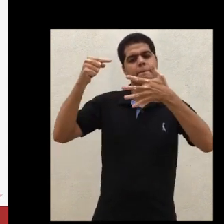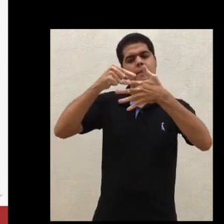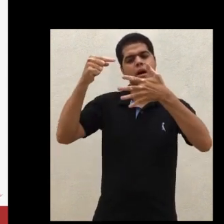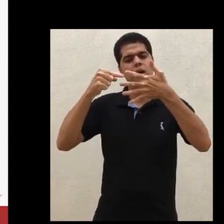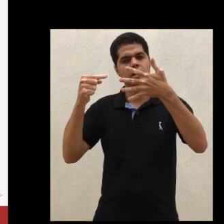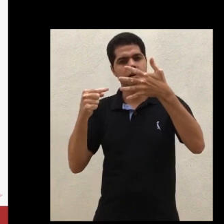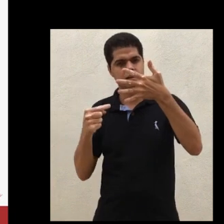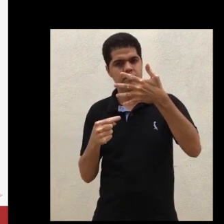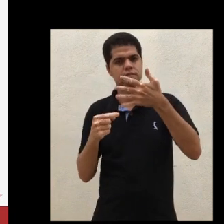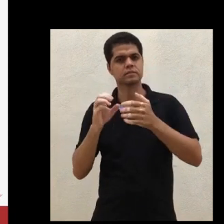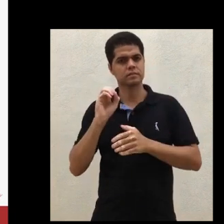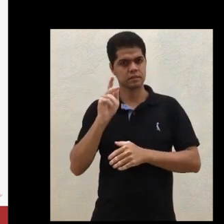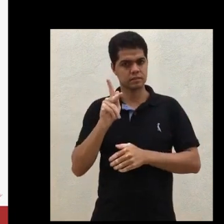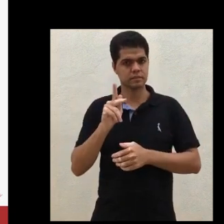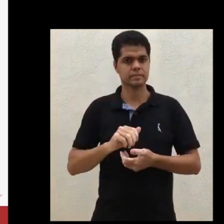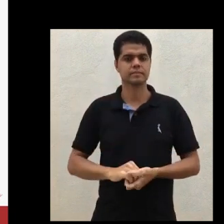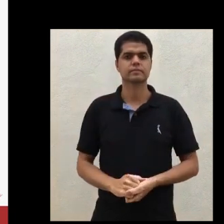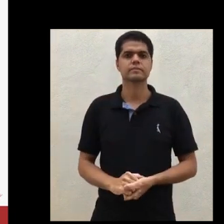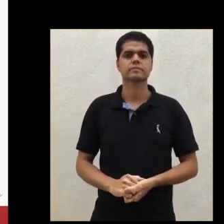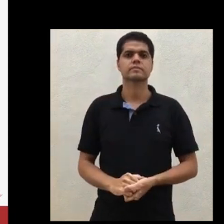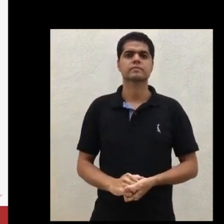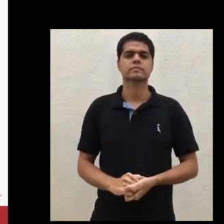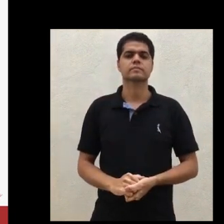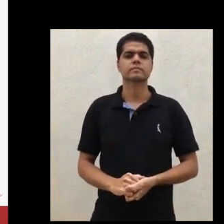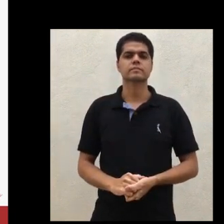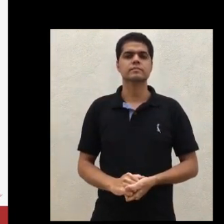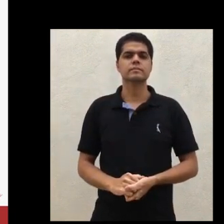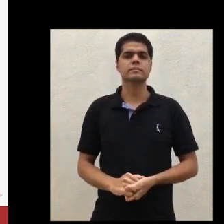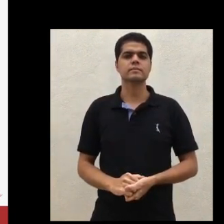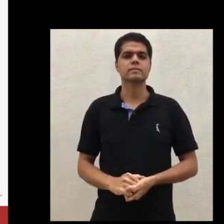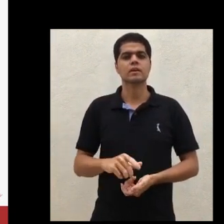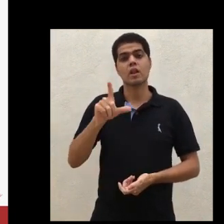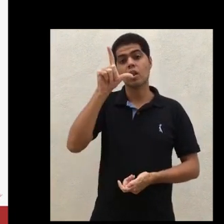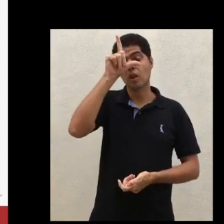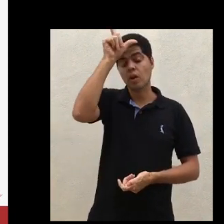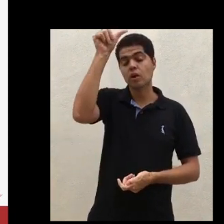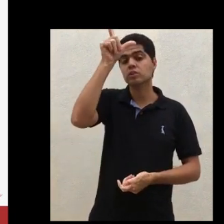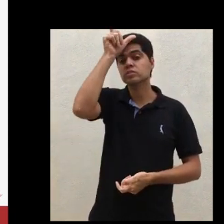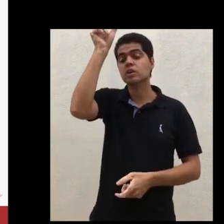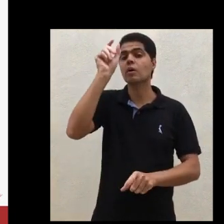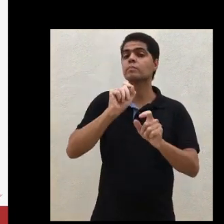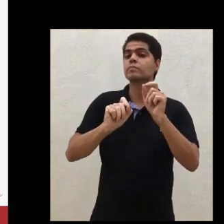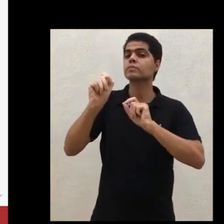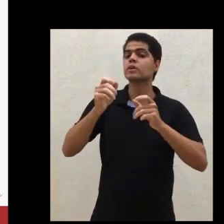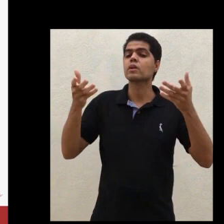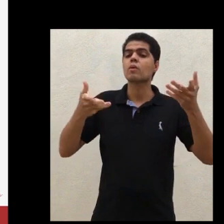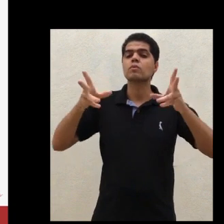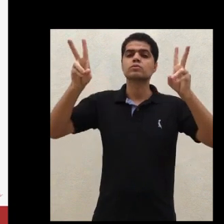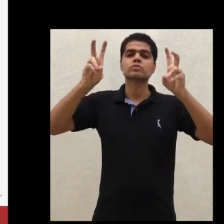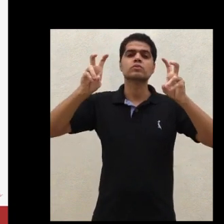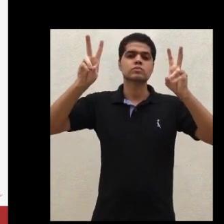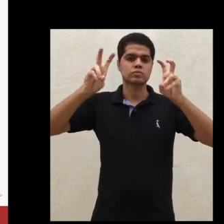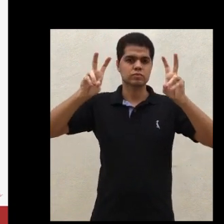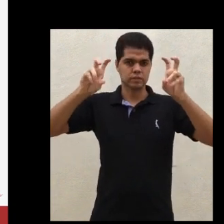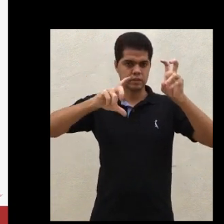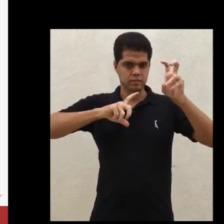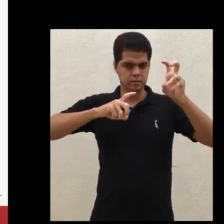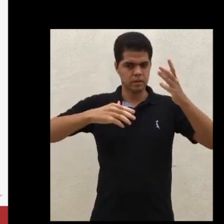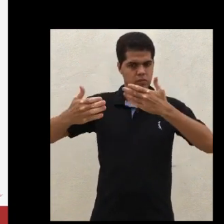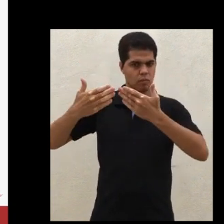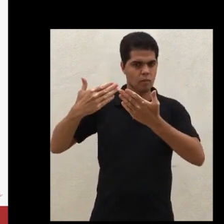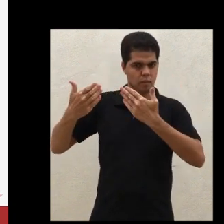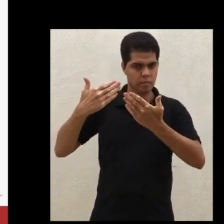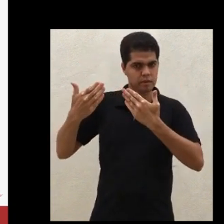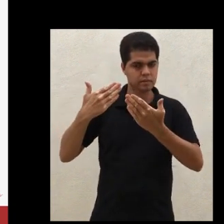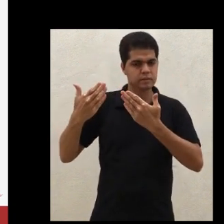tela aqui do PowerPoint alguns itens, ok? Bom, então vamos lá. Lógica fuzzy é o tema do nosso